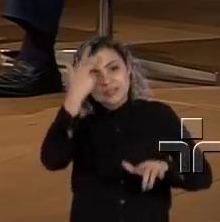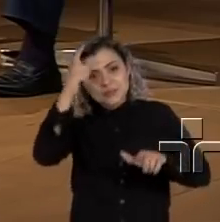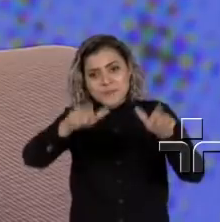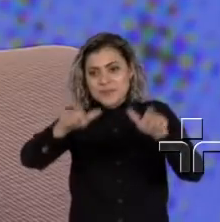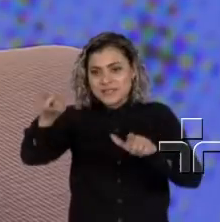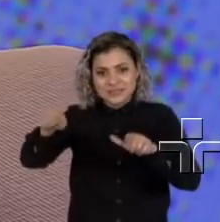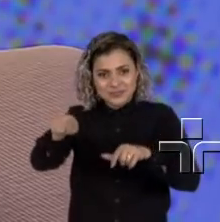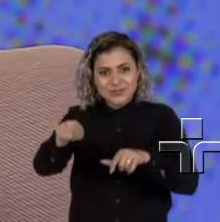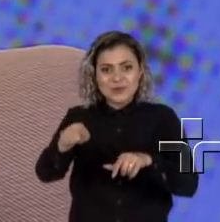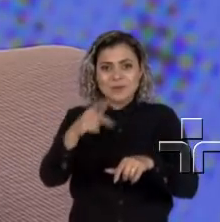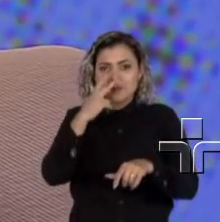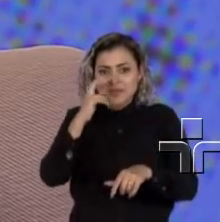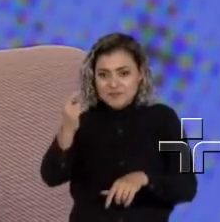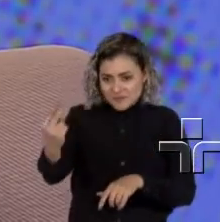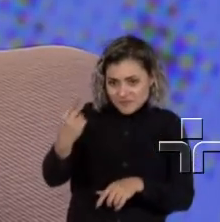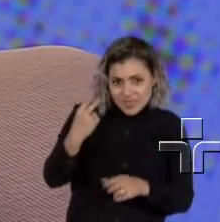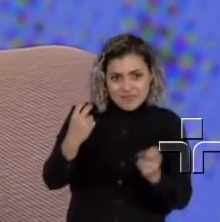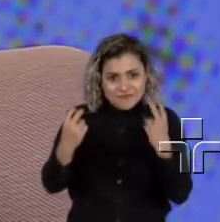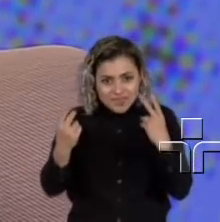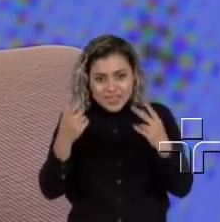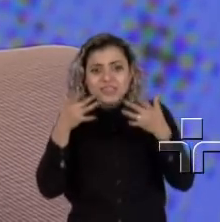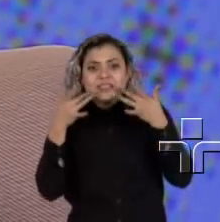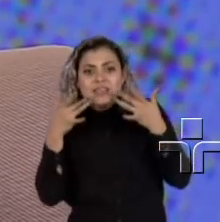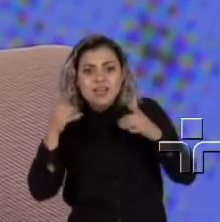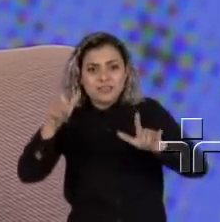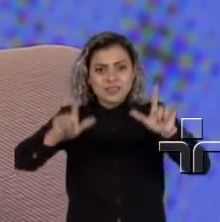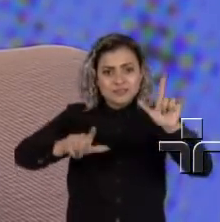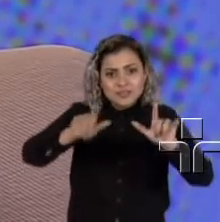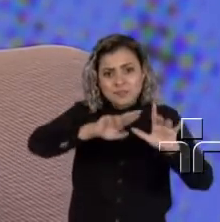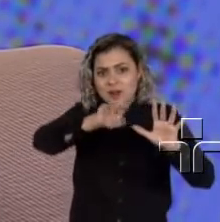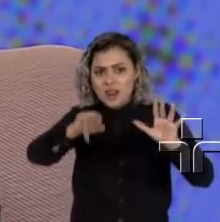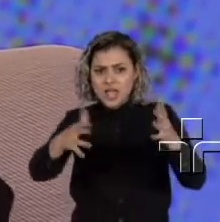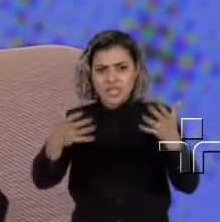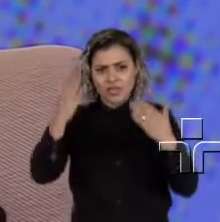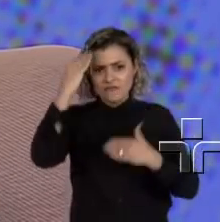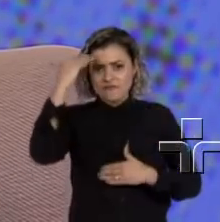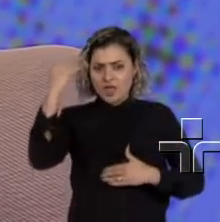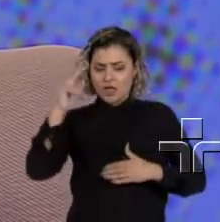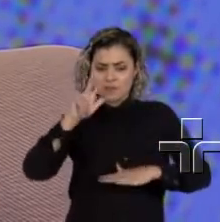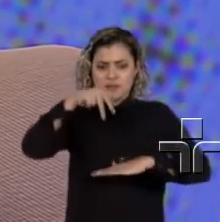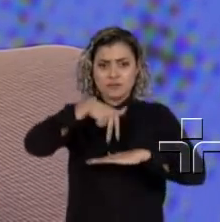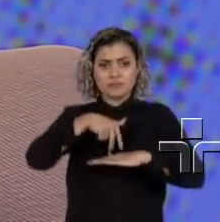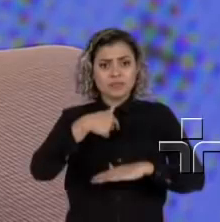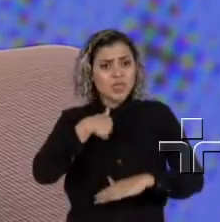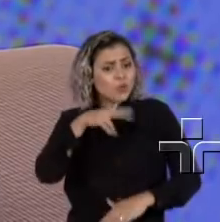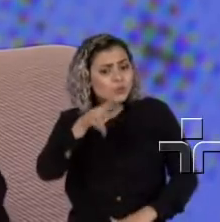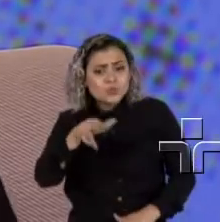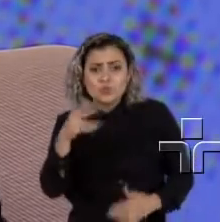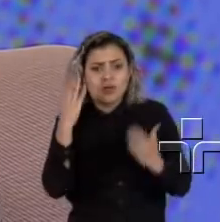entram para fazer o teatro ou televisão para alcançar o sucesso. Eu não tive isso,